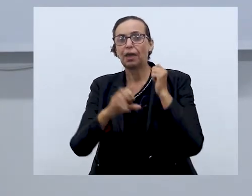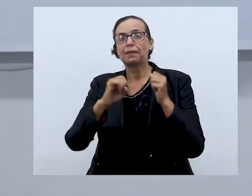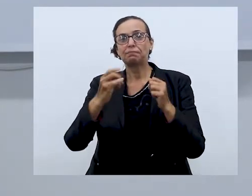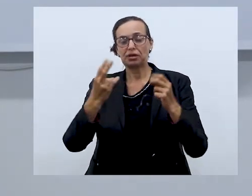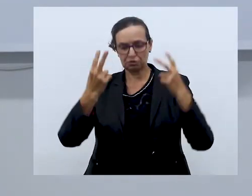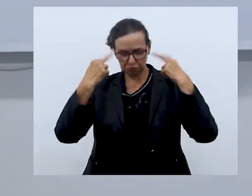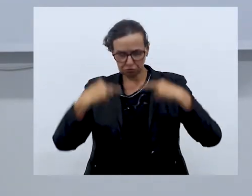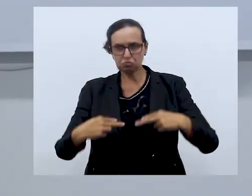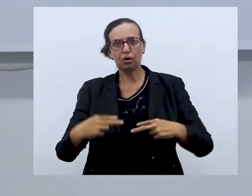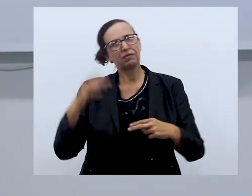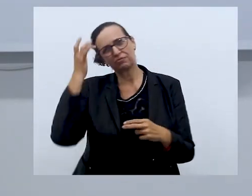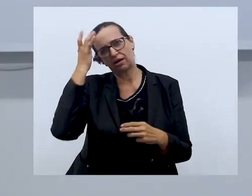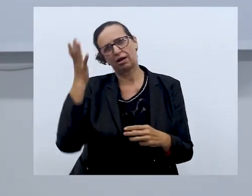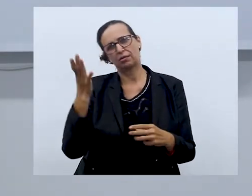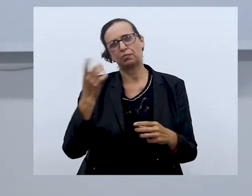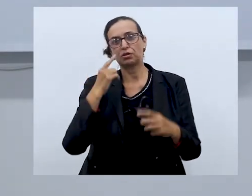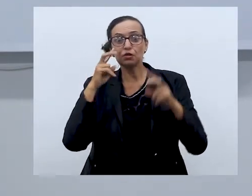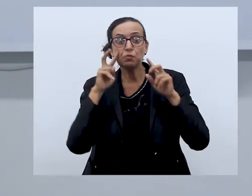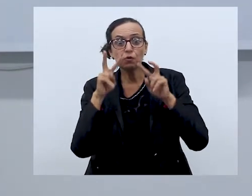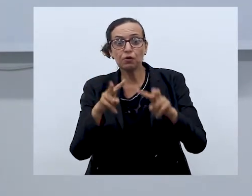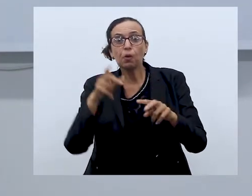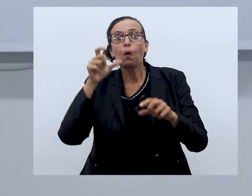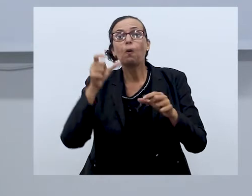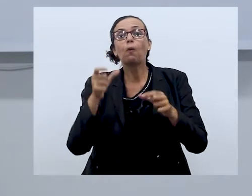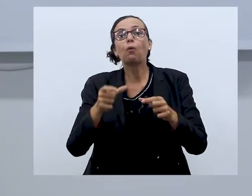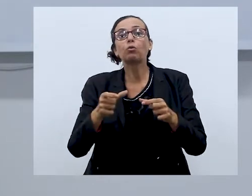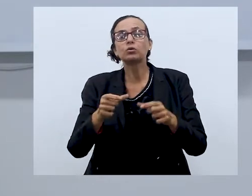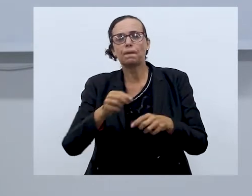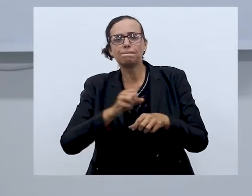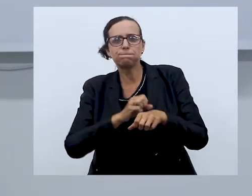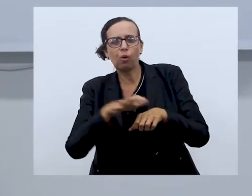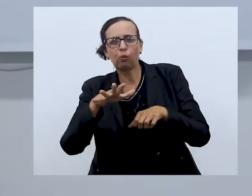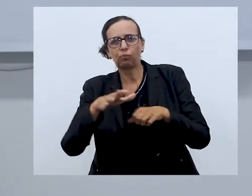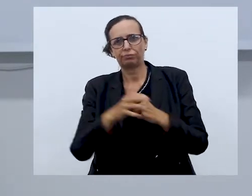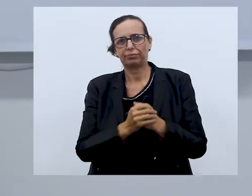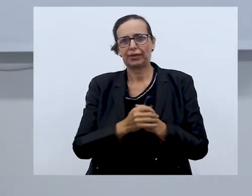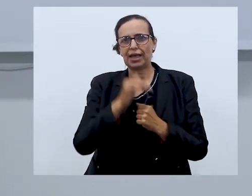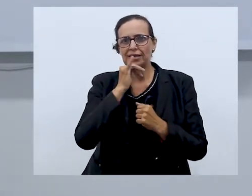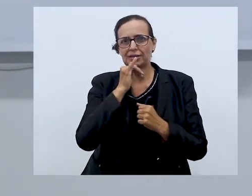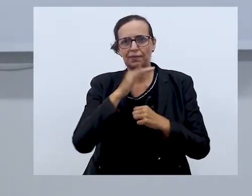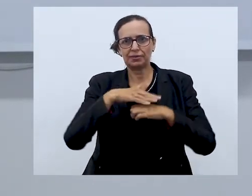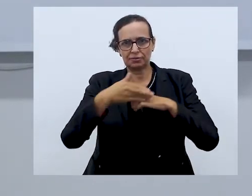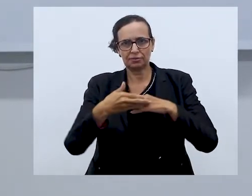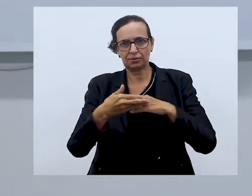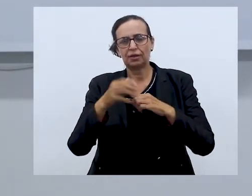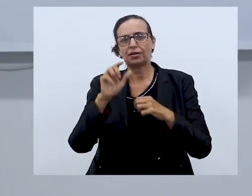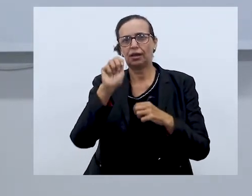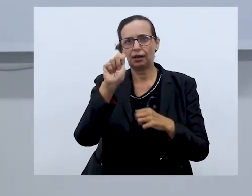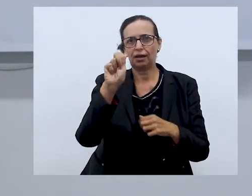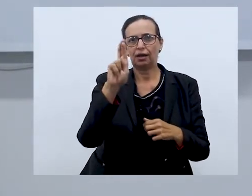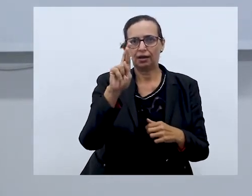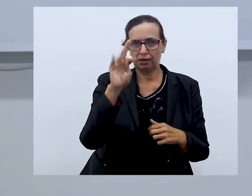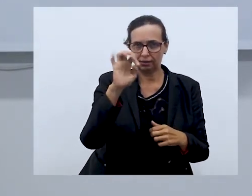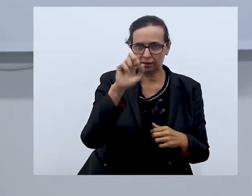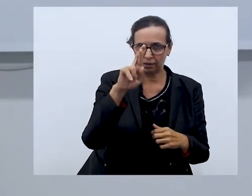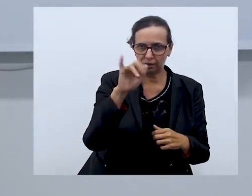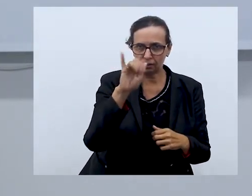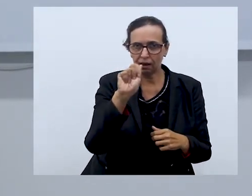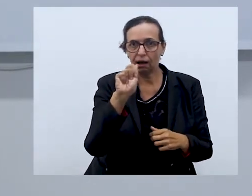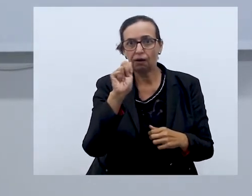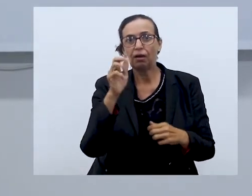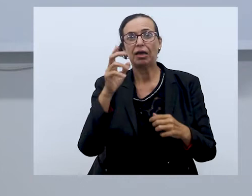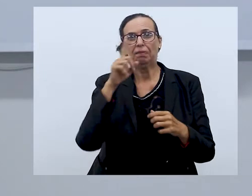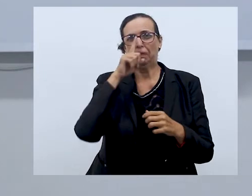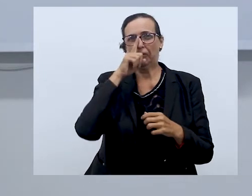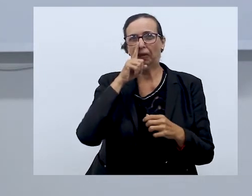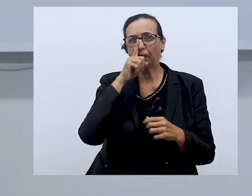fácil o diagnóstico, porque você vai estar vendo os vasos rompidos. A externa pode ser dividida em 3 partes, como a arterial, a venosa e a capilar. A